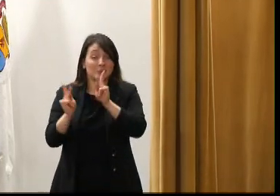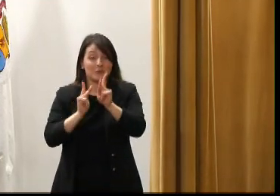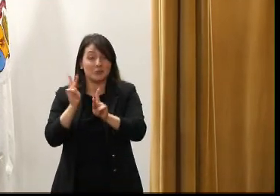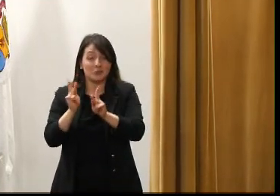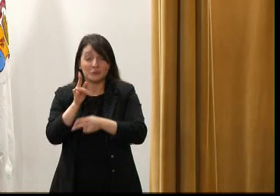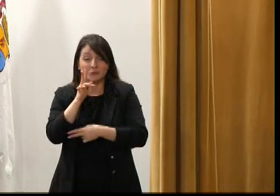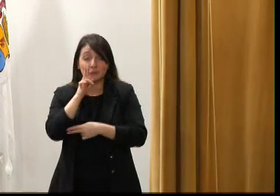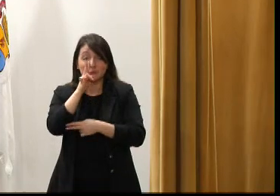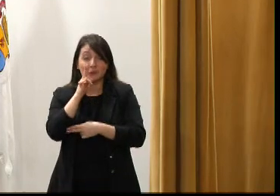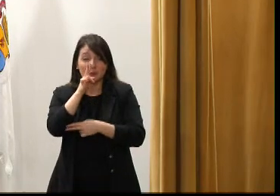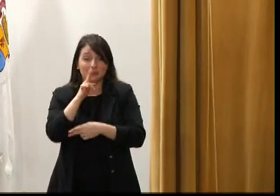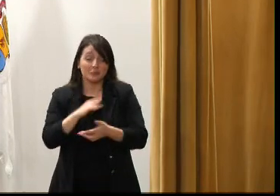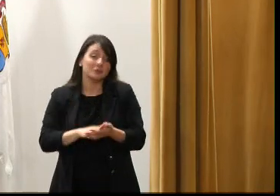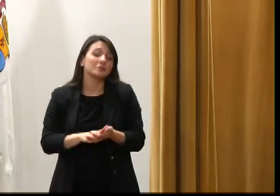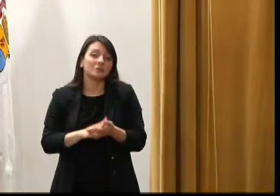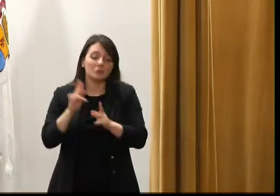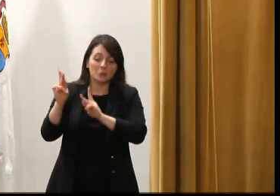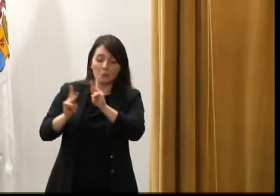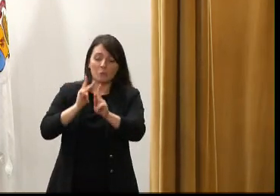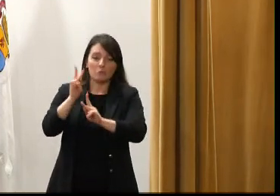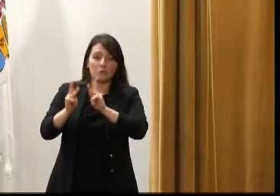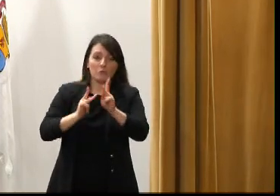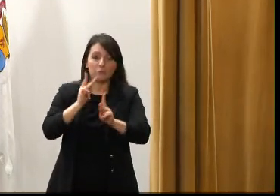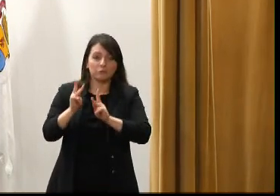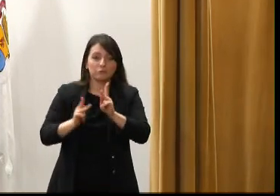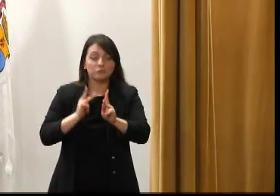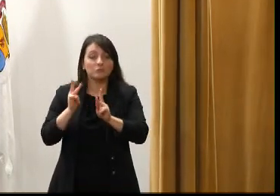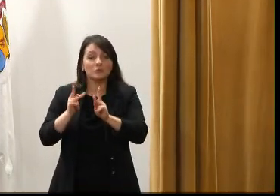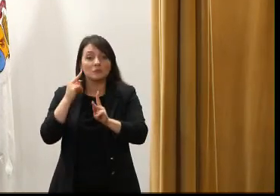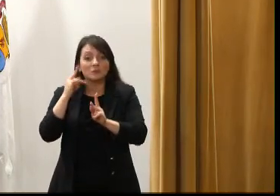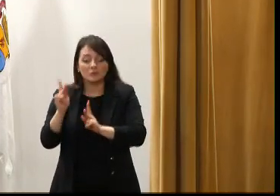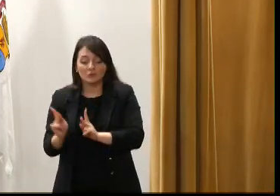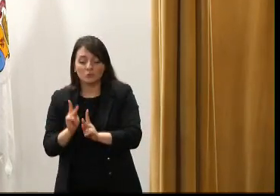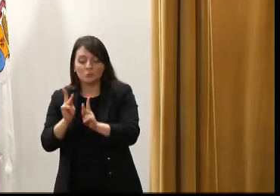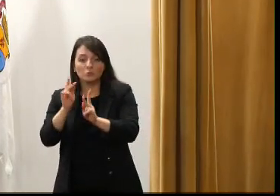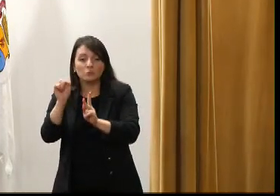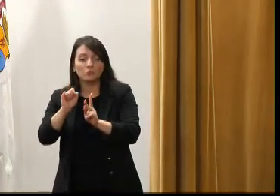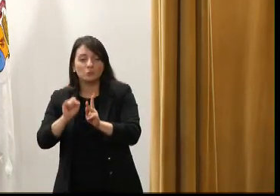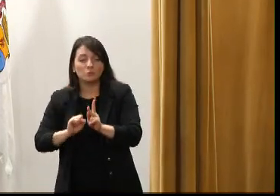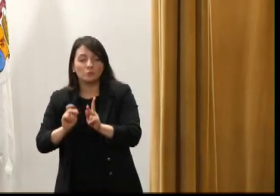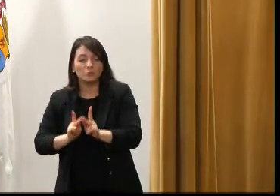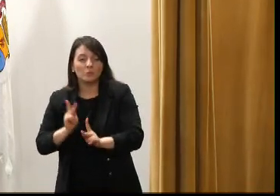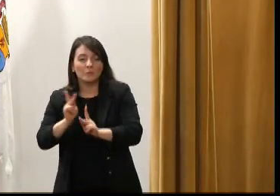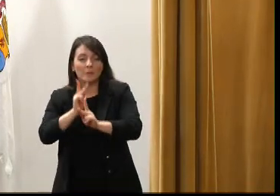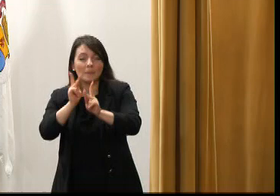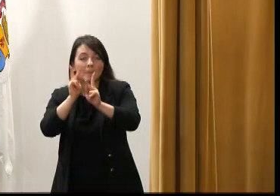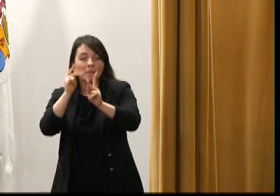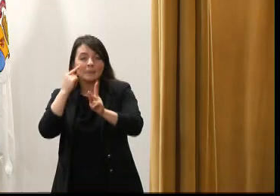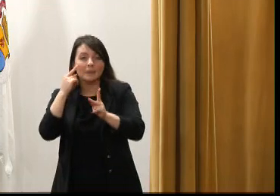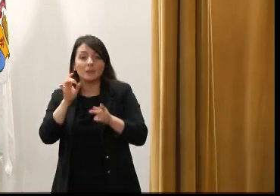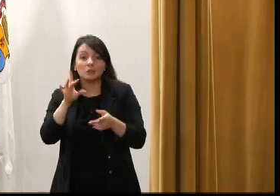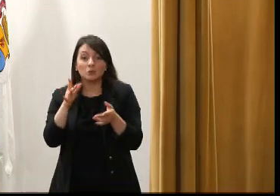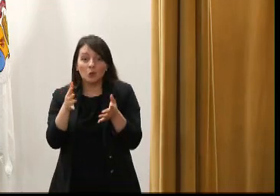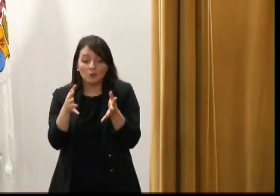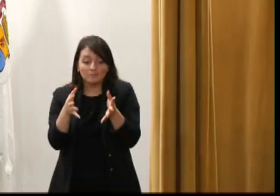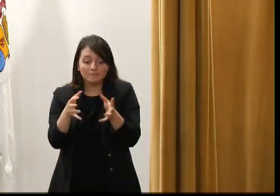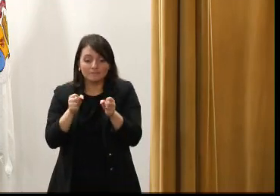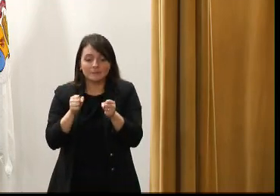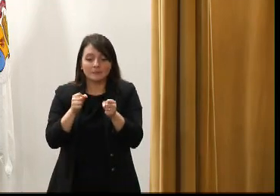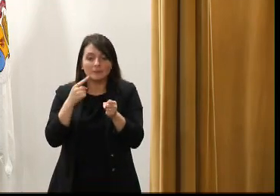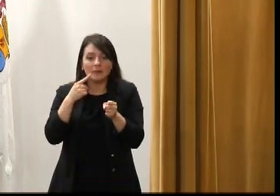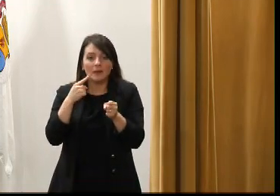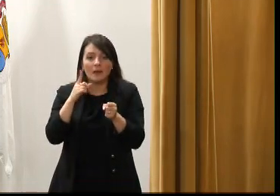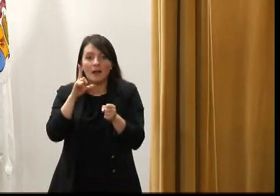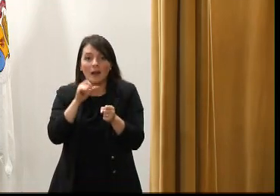fortes do sul, o lago sobe o nível na região norte. Ó. Então, não só retém a água para